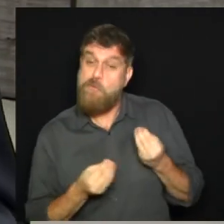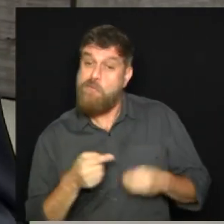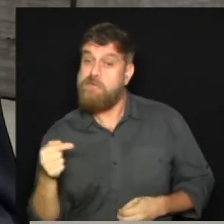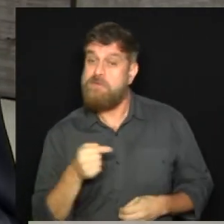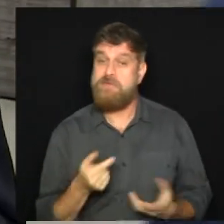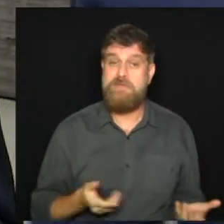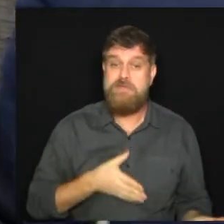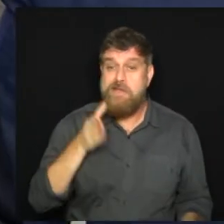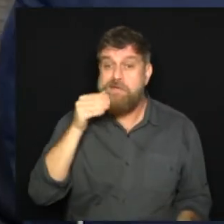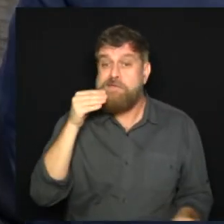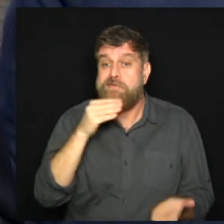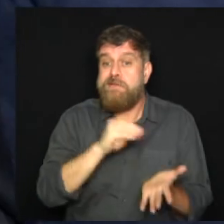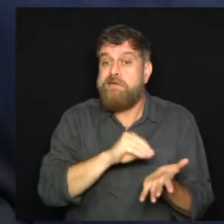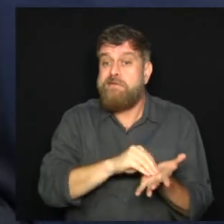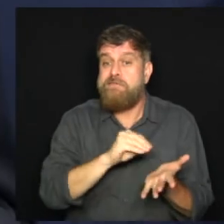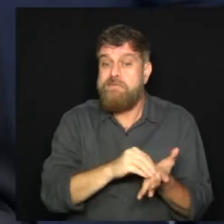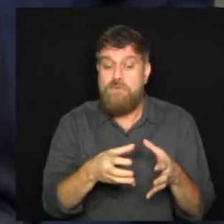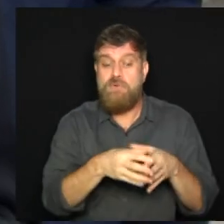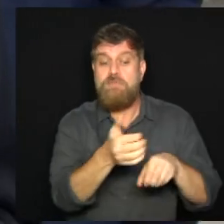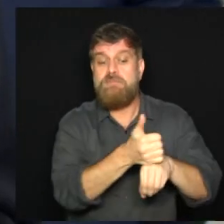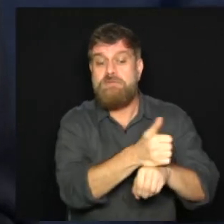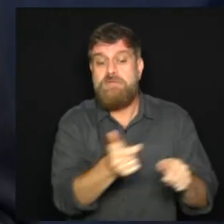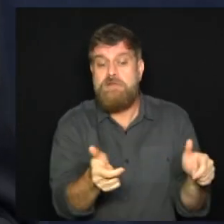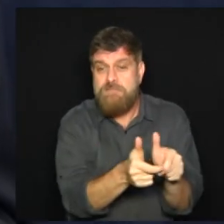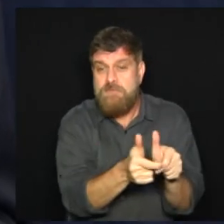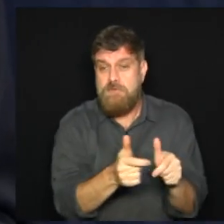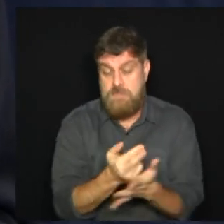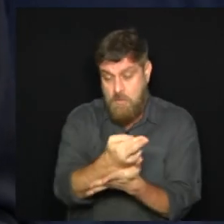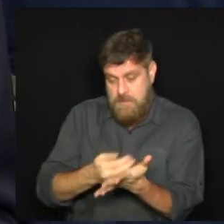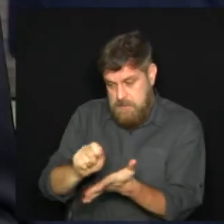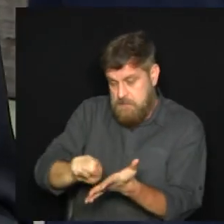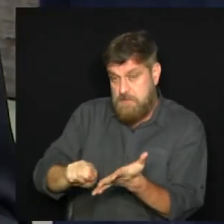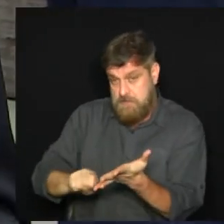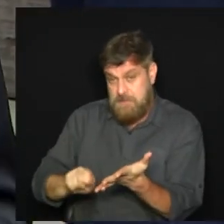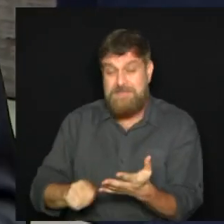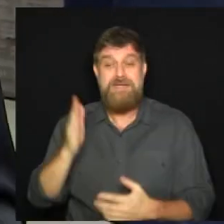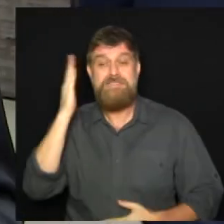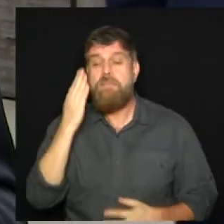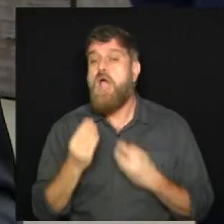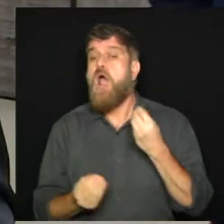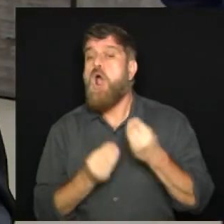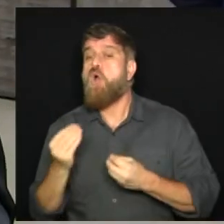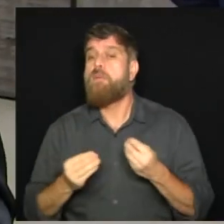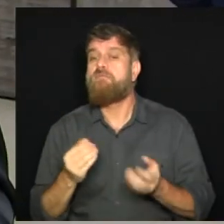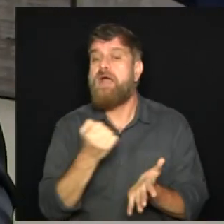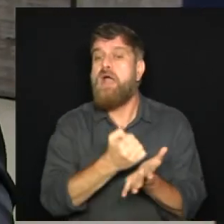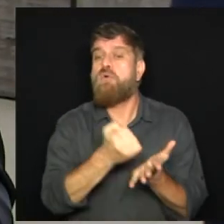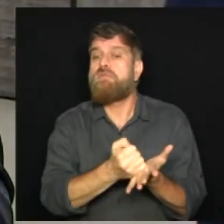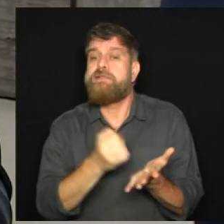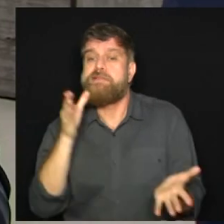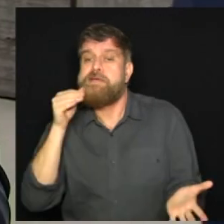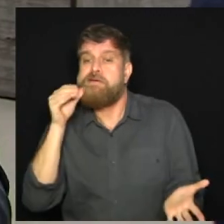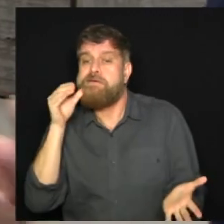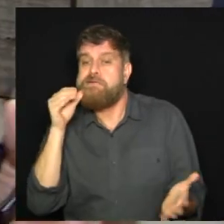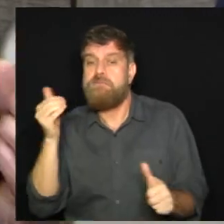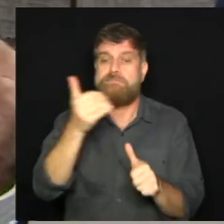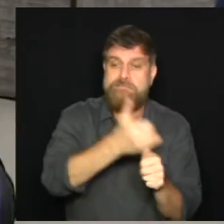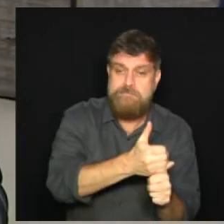a recomposição da equipe. Então o requerimento é nesse sentido, é saber como é que está o processo